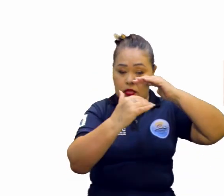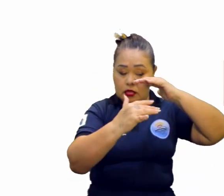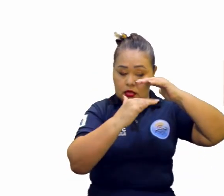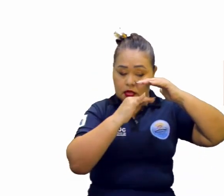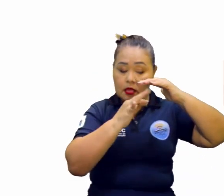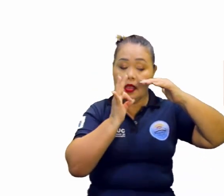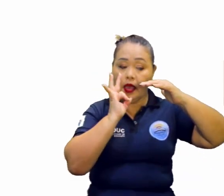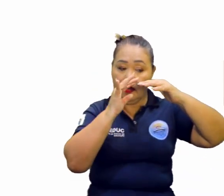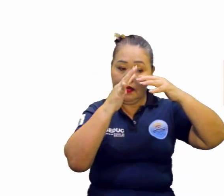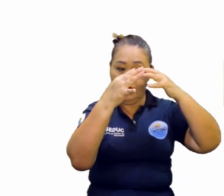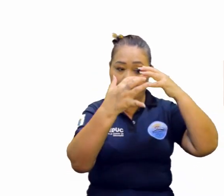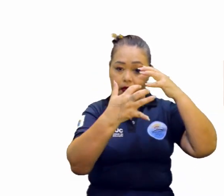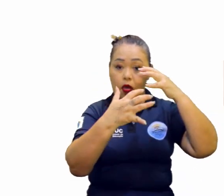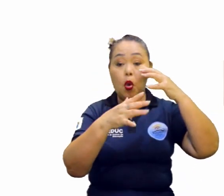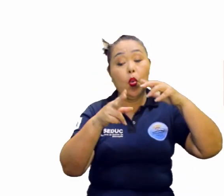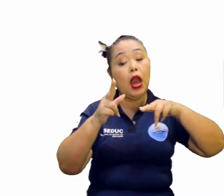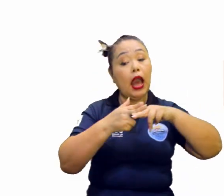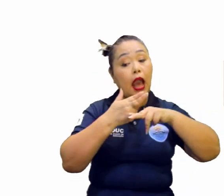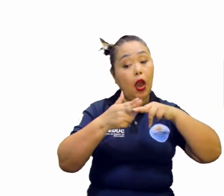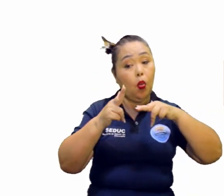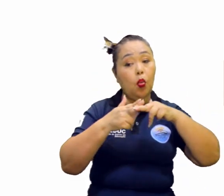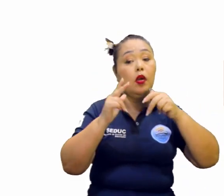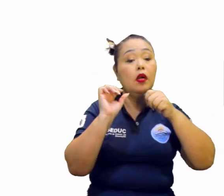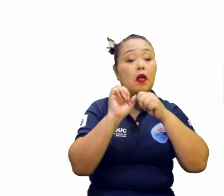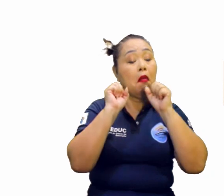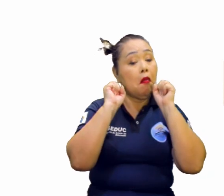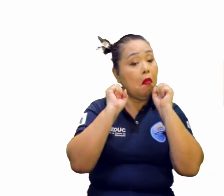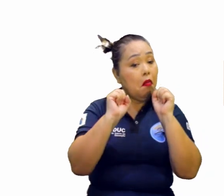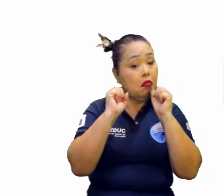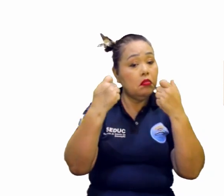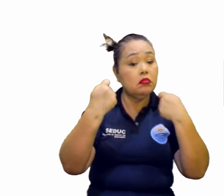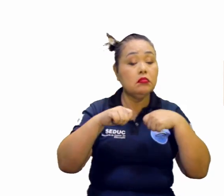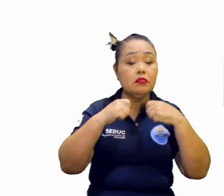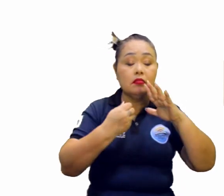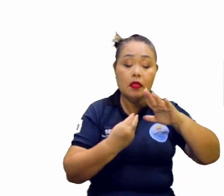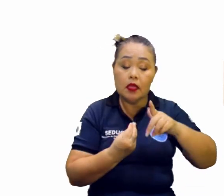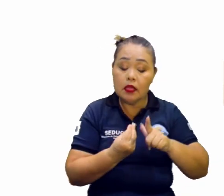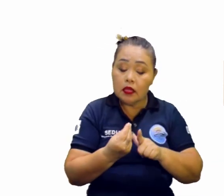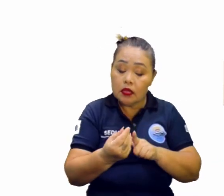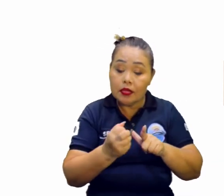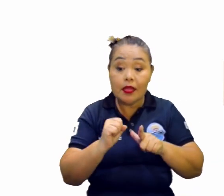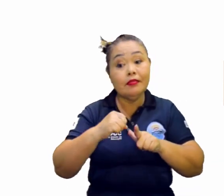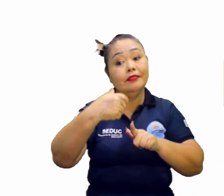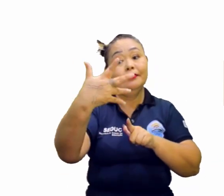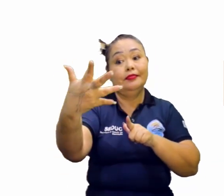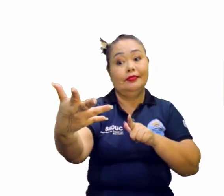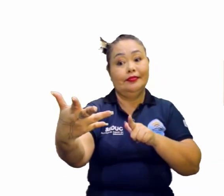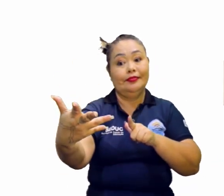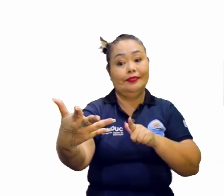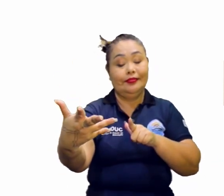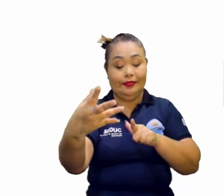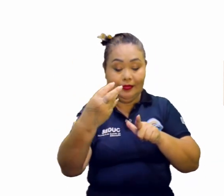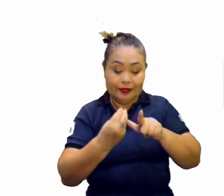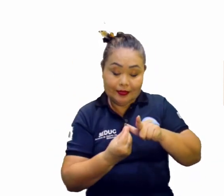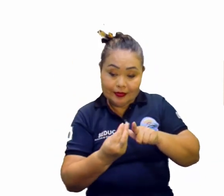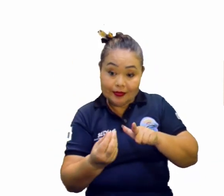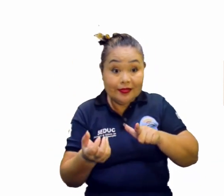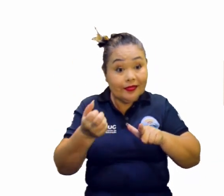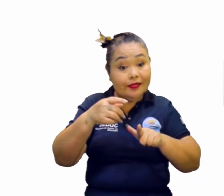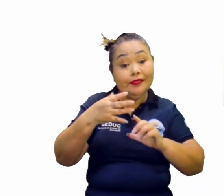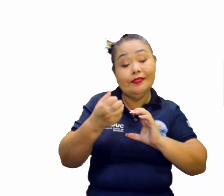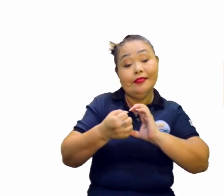ou cacau, podem necessitar de adubação externa, devido às características,